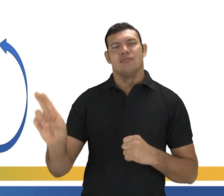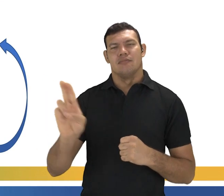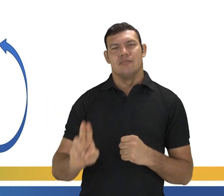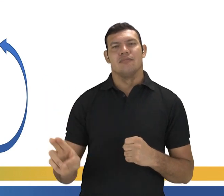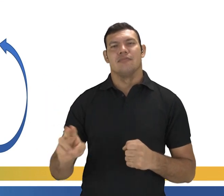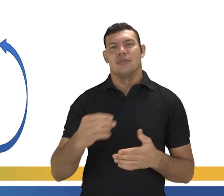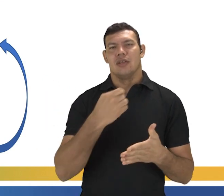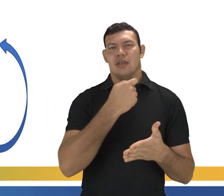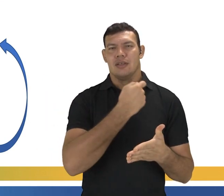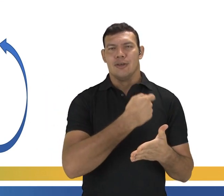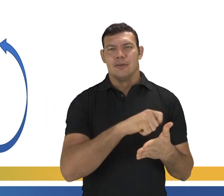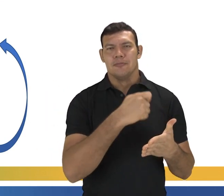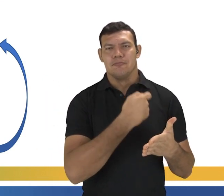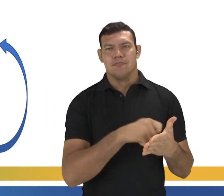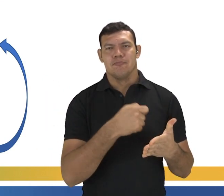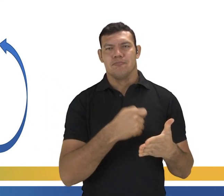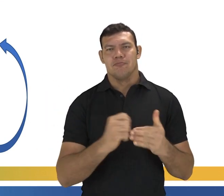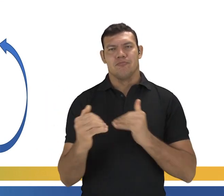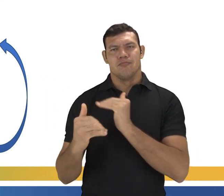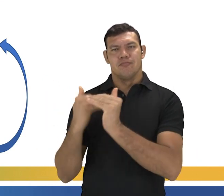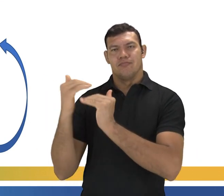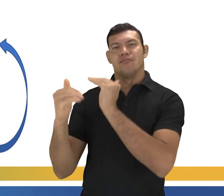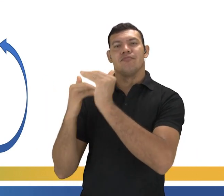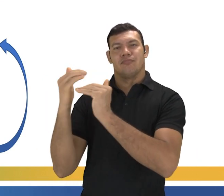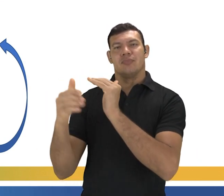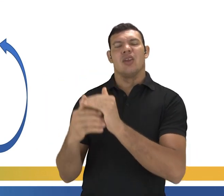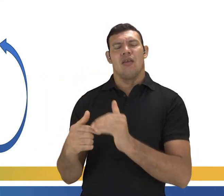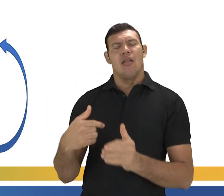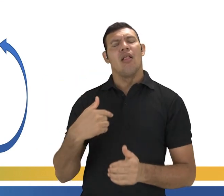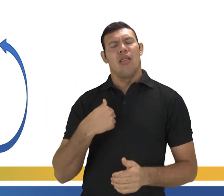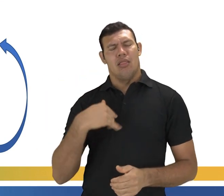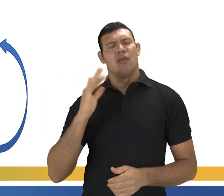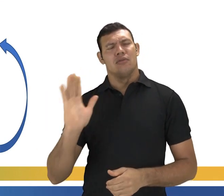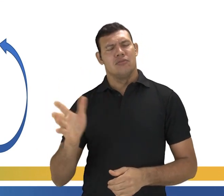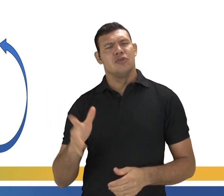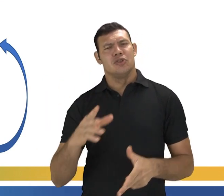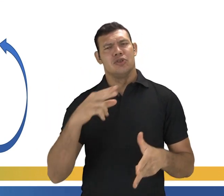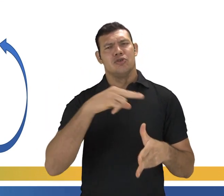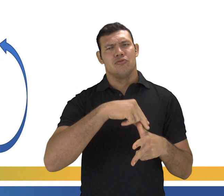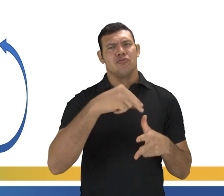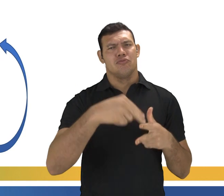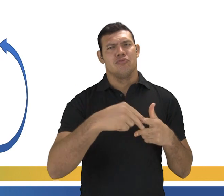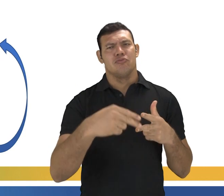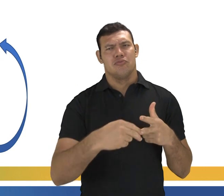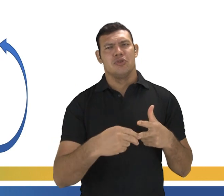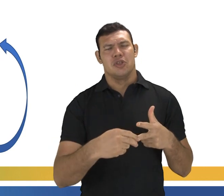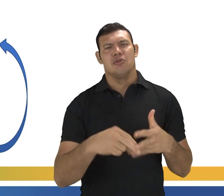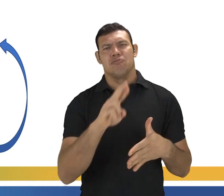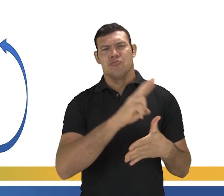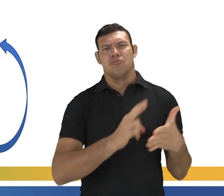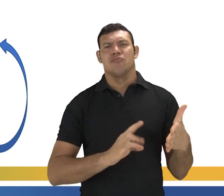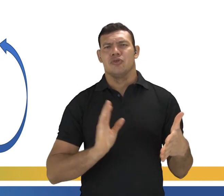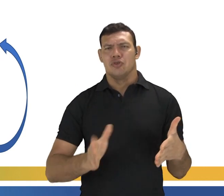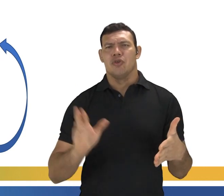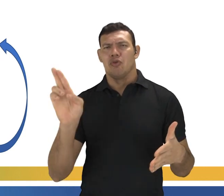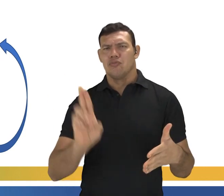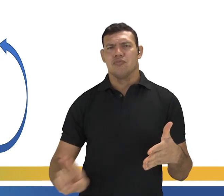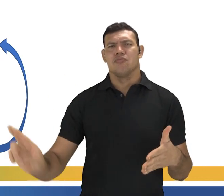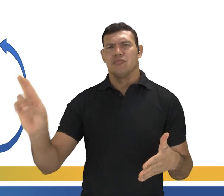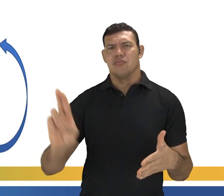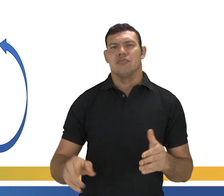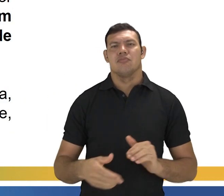desenvolvimento. Dá muito certo com as pessoas que utilizam, eu mesmo já utilizei em algumas redações que escrevi no Enem. Então fique à vontade